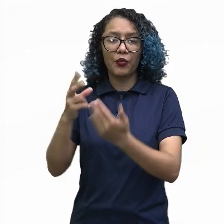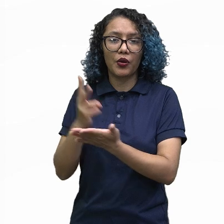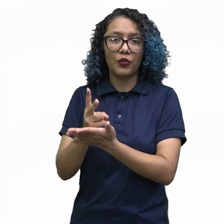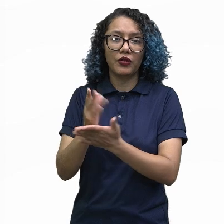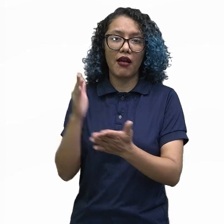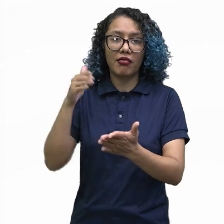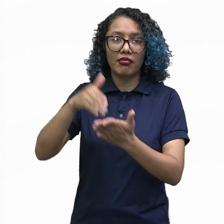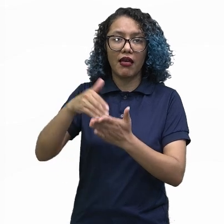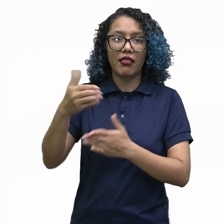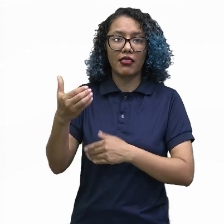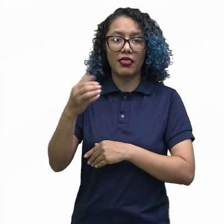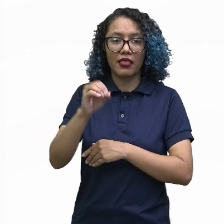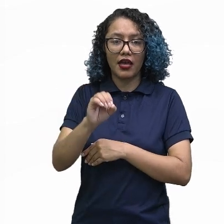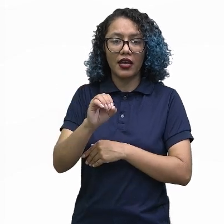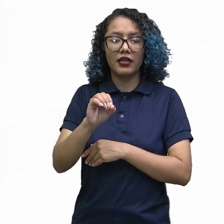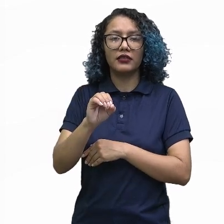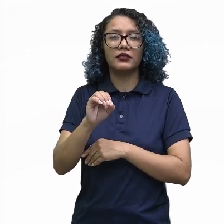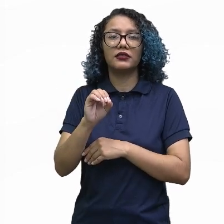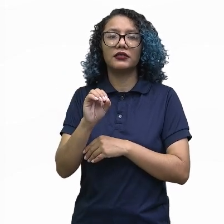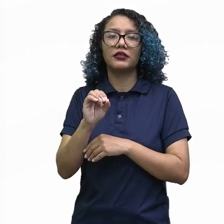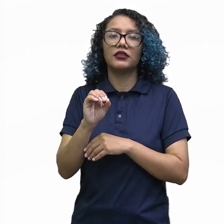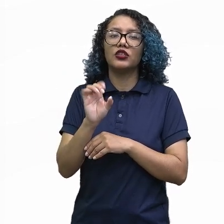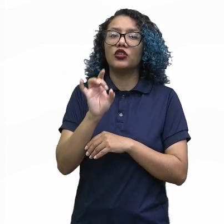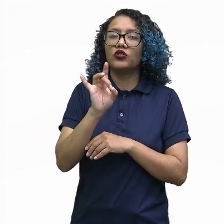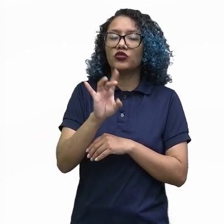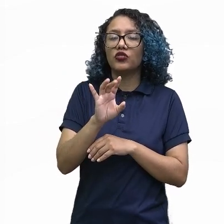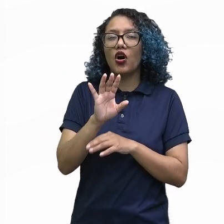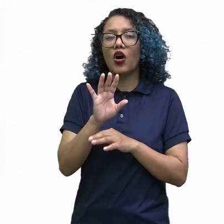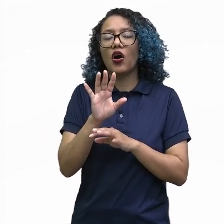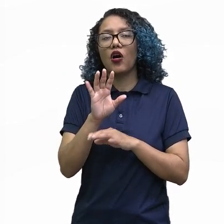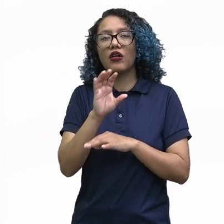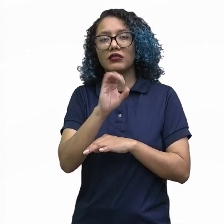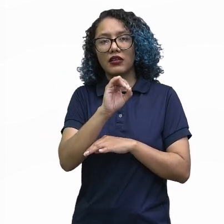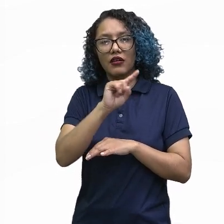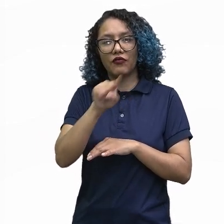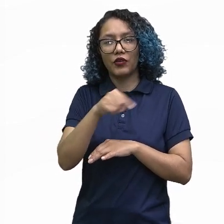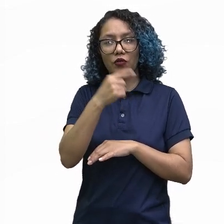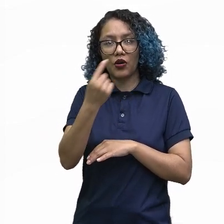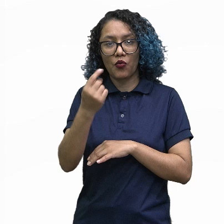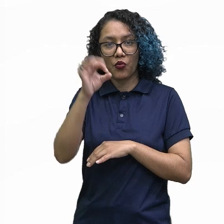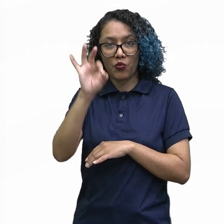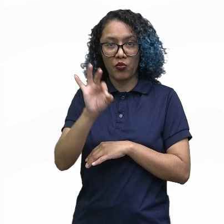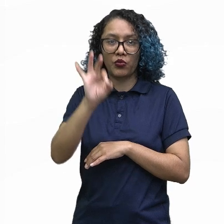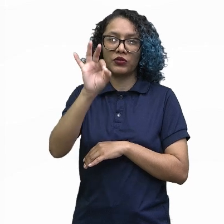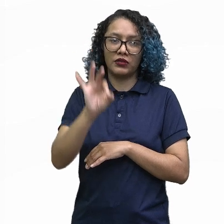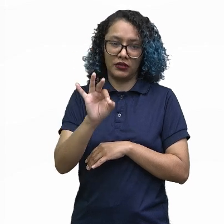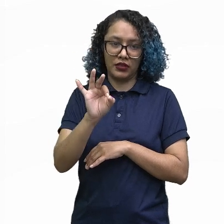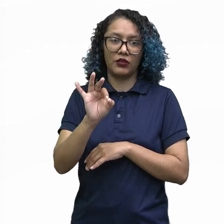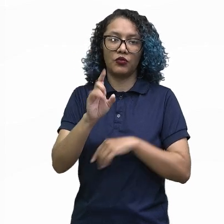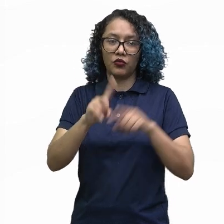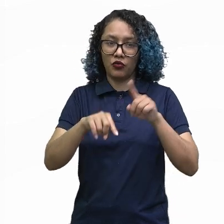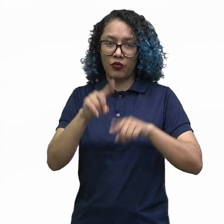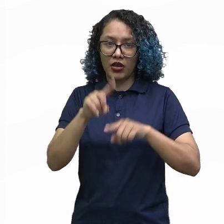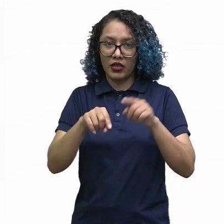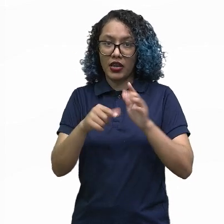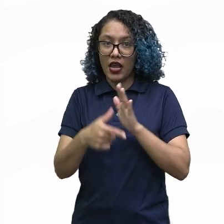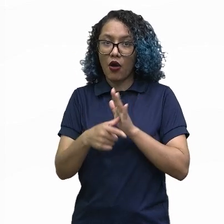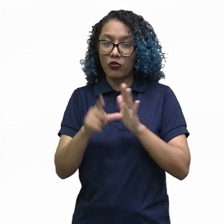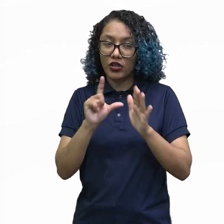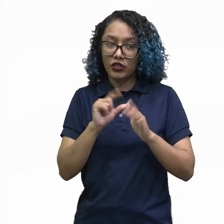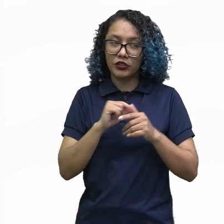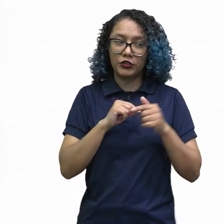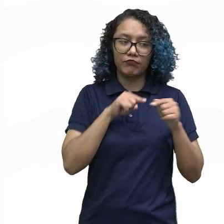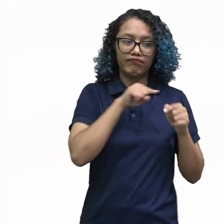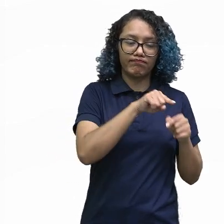do césio, vai restar ali por volta de 0,1%, né, do material original, tá?